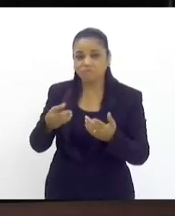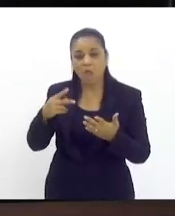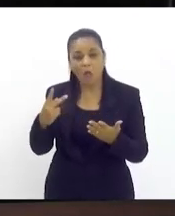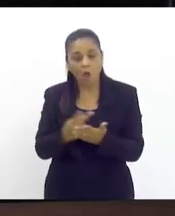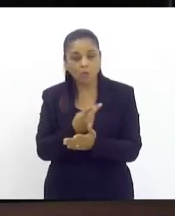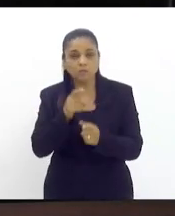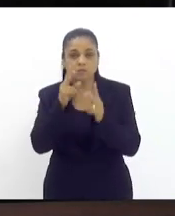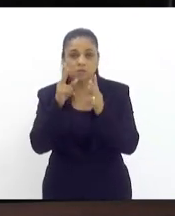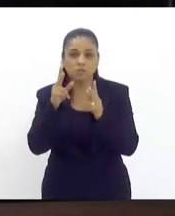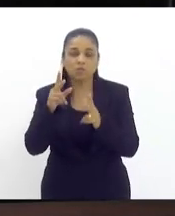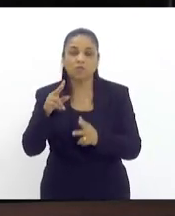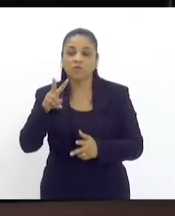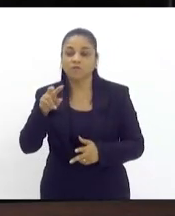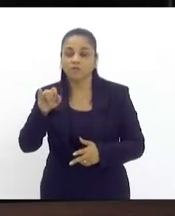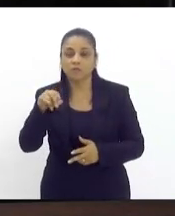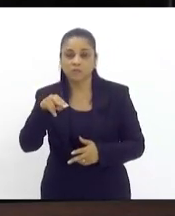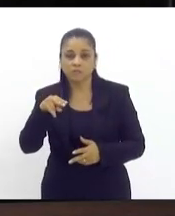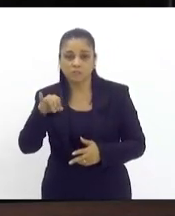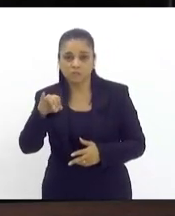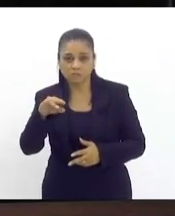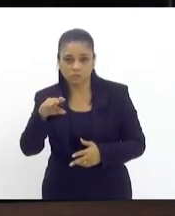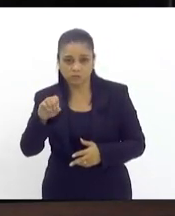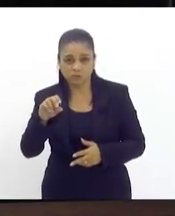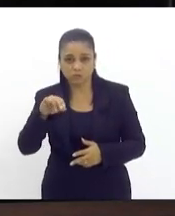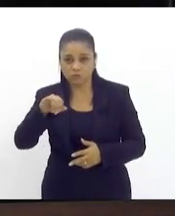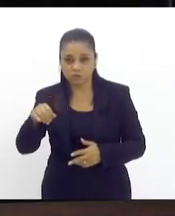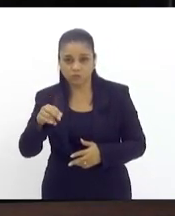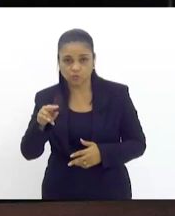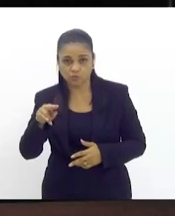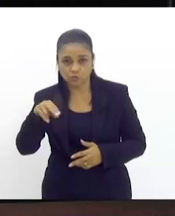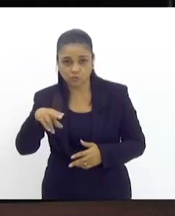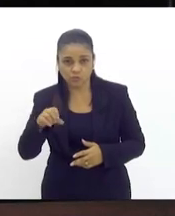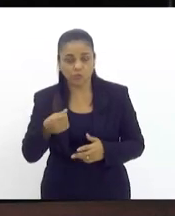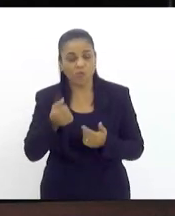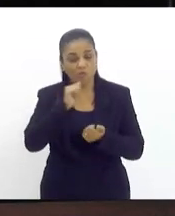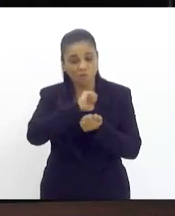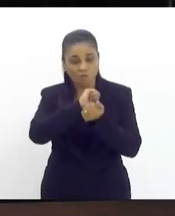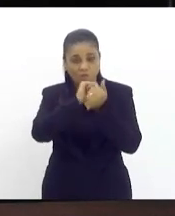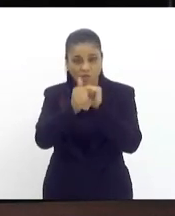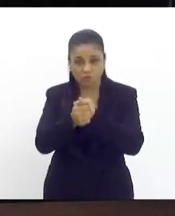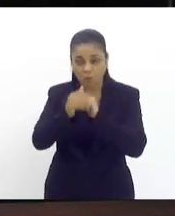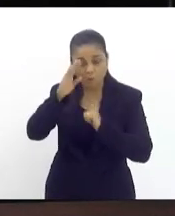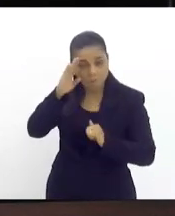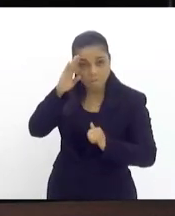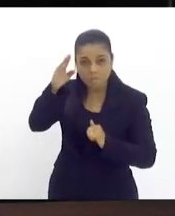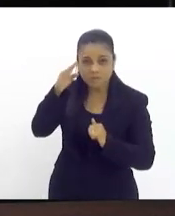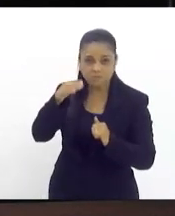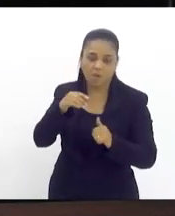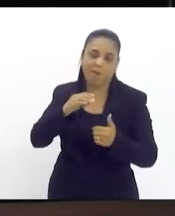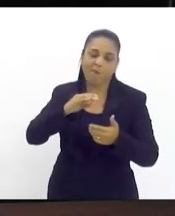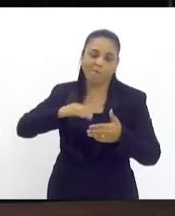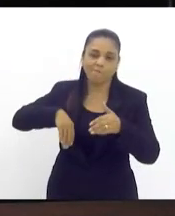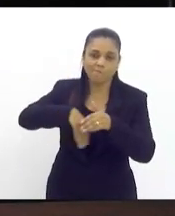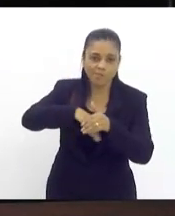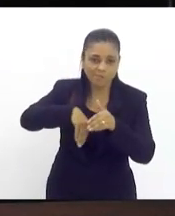que aconteceu com o Vinny Júnior nos países aonde o futebol é a principal esporte cobra-se